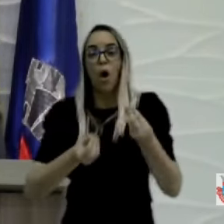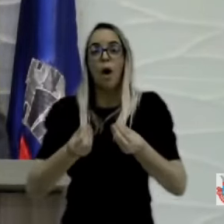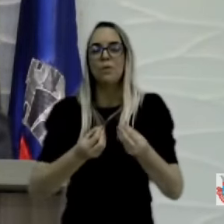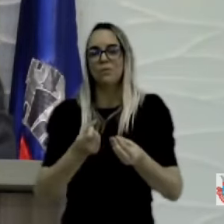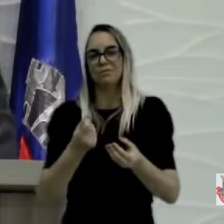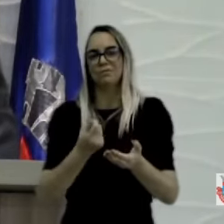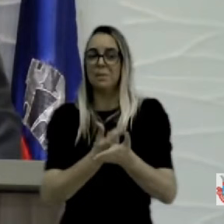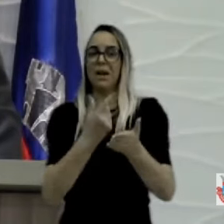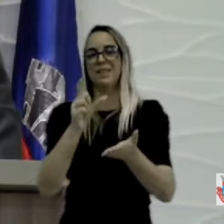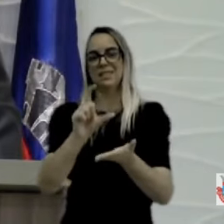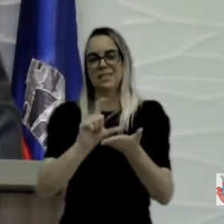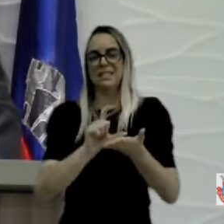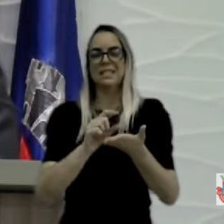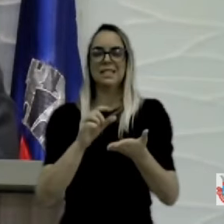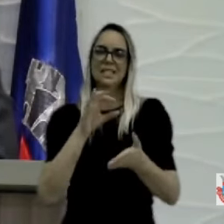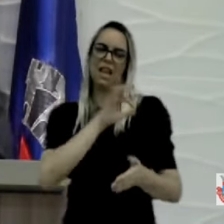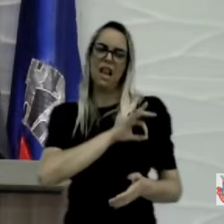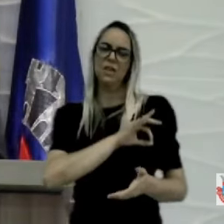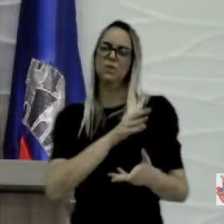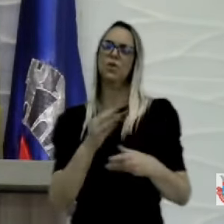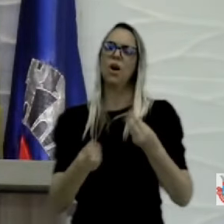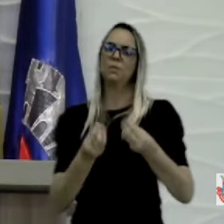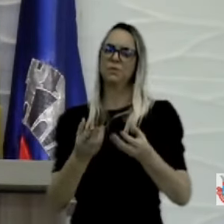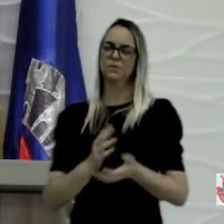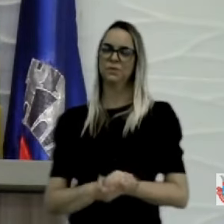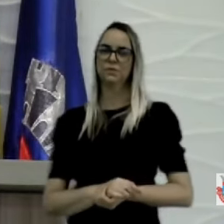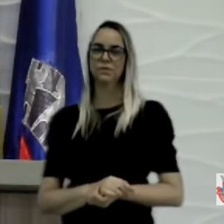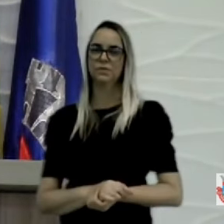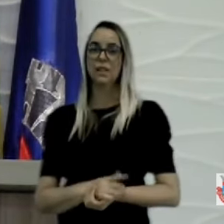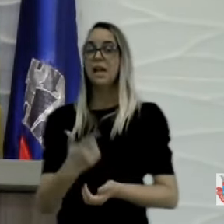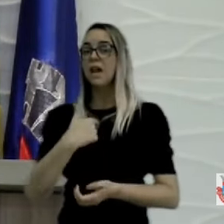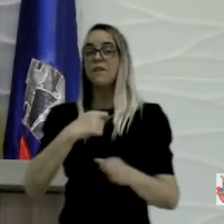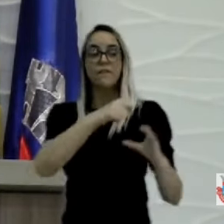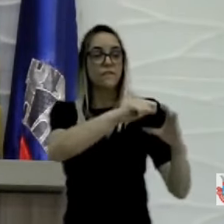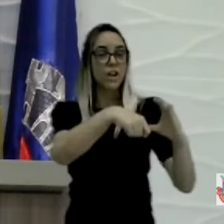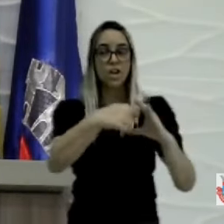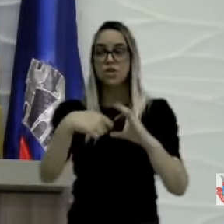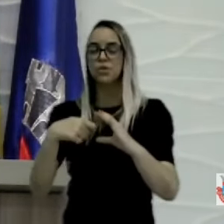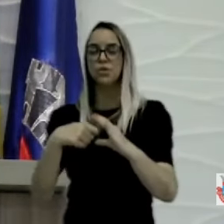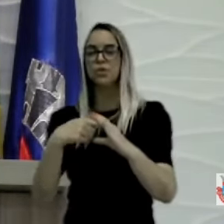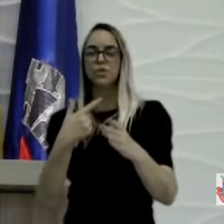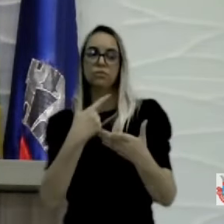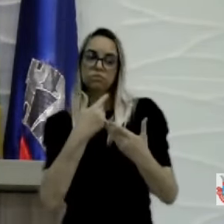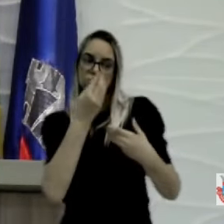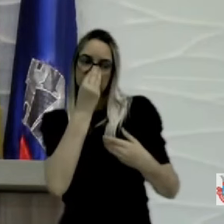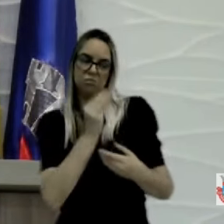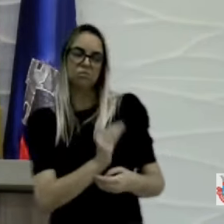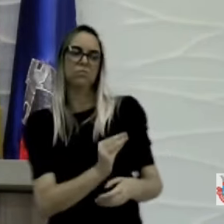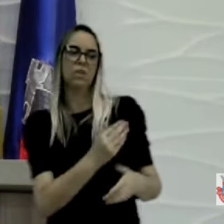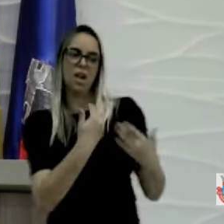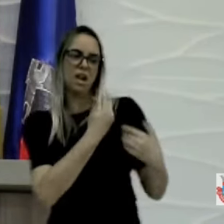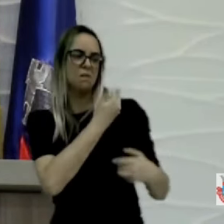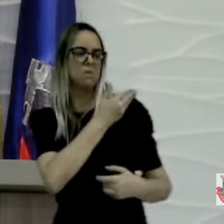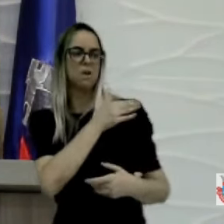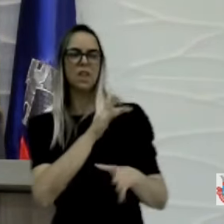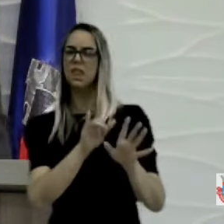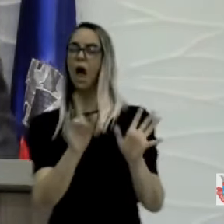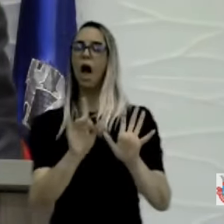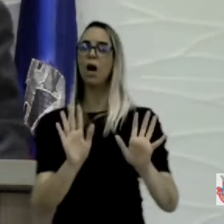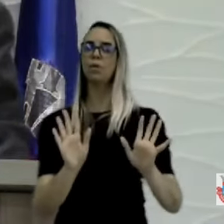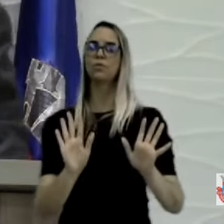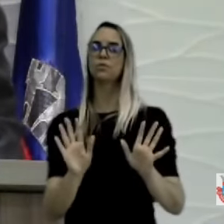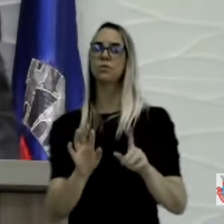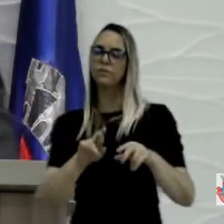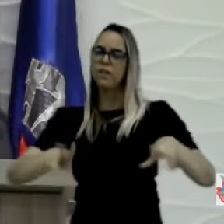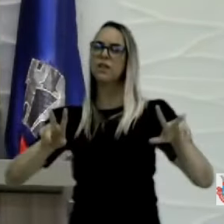recebe. Então, vereador, eu não fui fazer vídeo, nem fiz vídeo desmerecendo o proprietário do ônibus, não. E nem tão